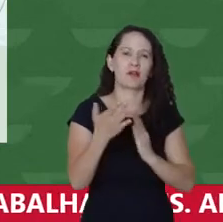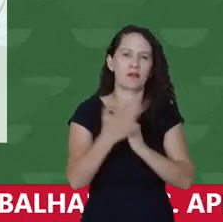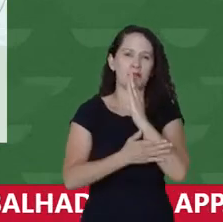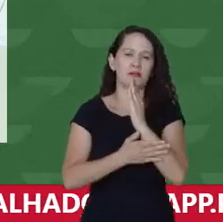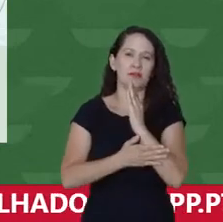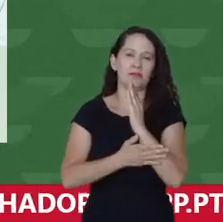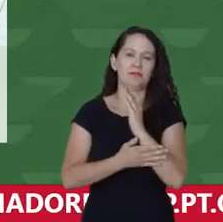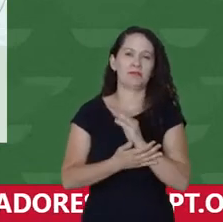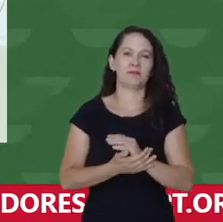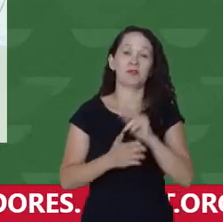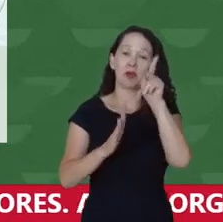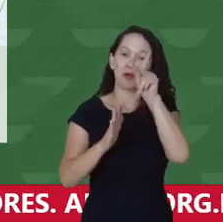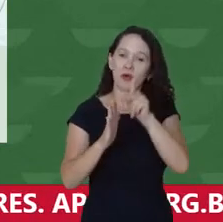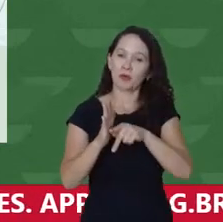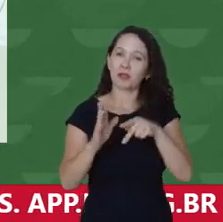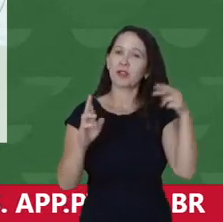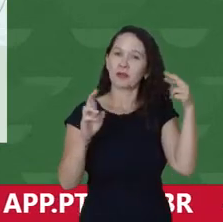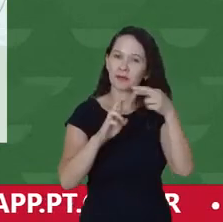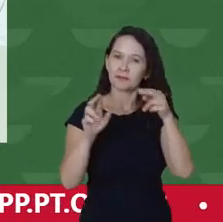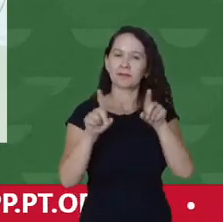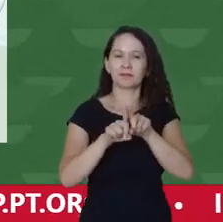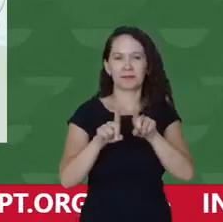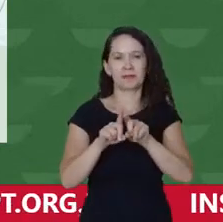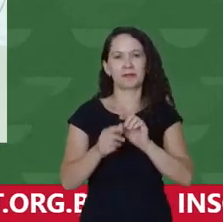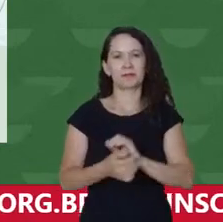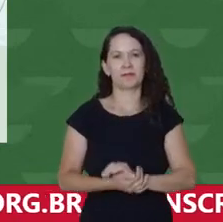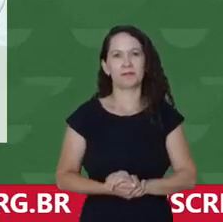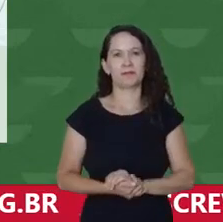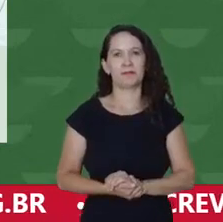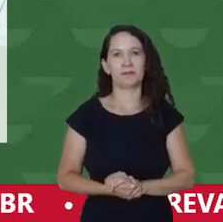e todo o projeto que ele representa.